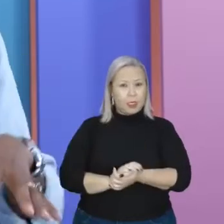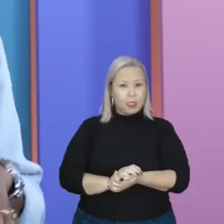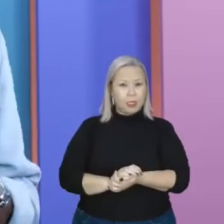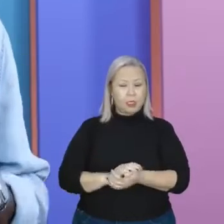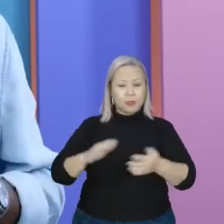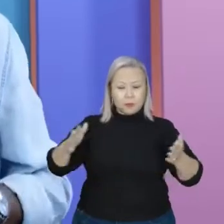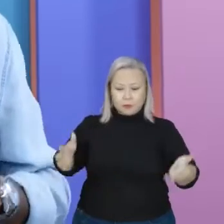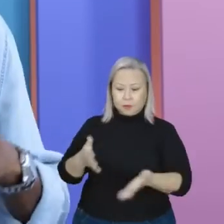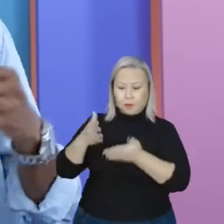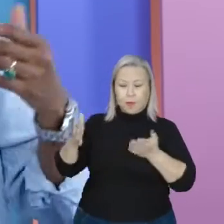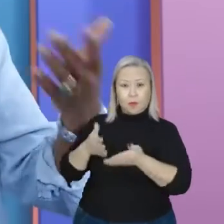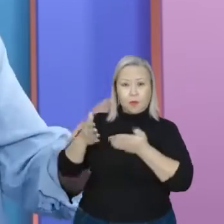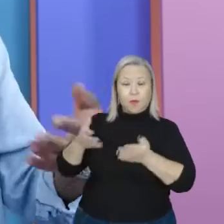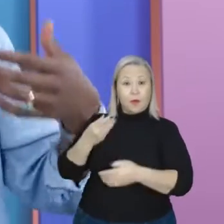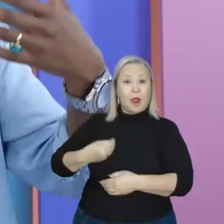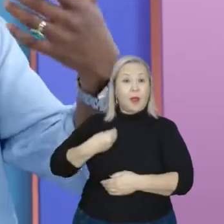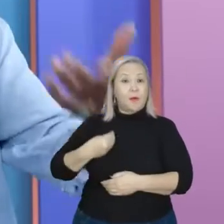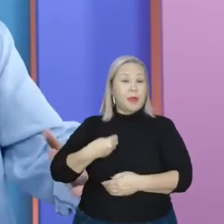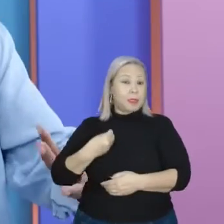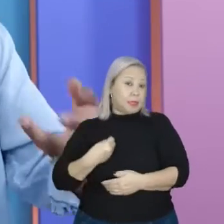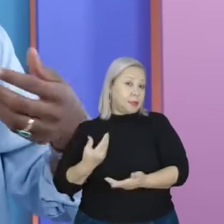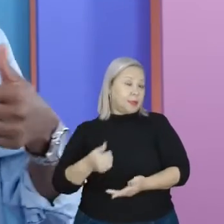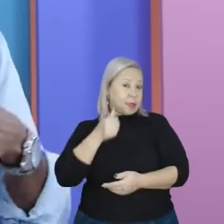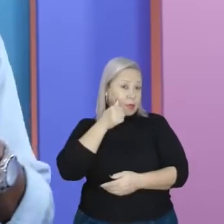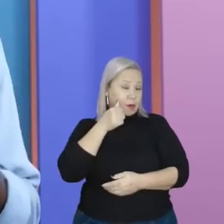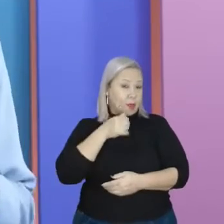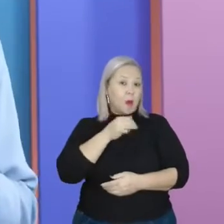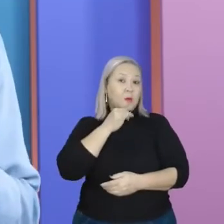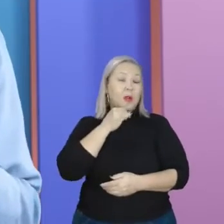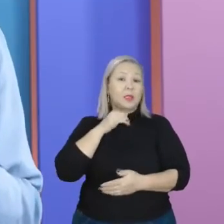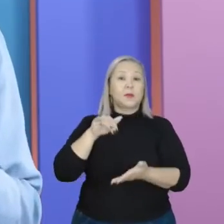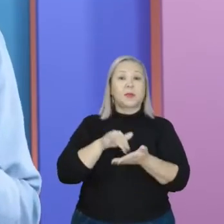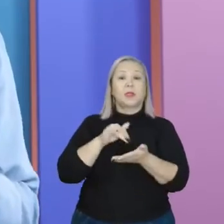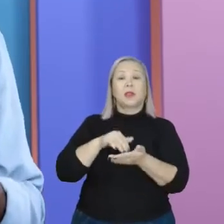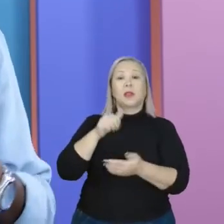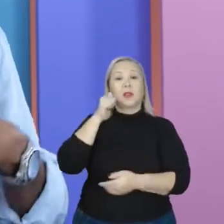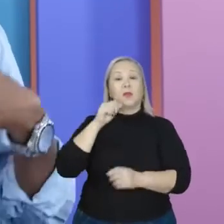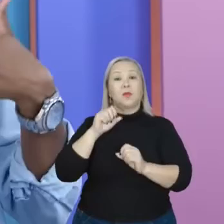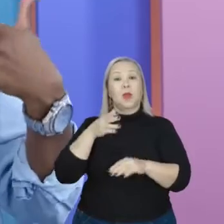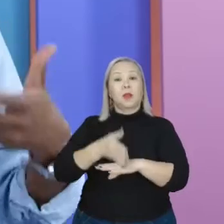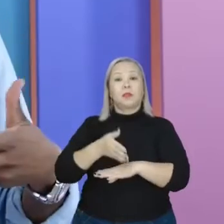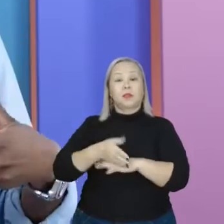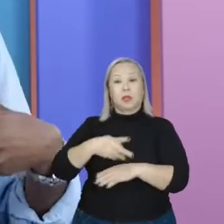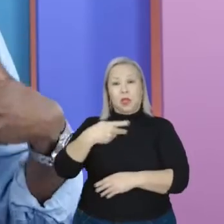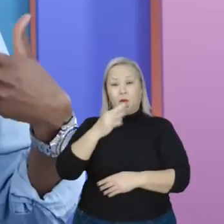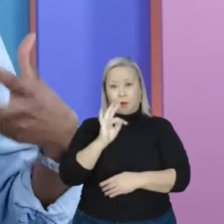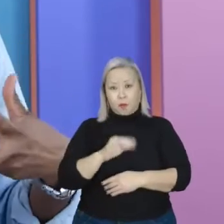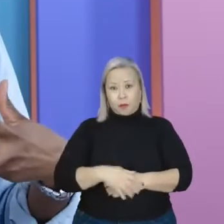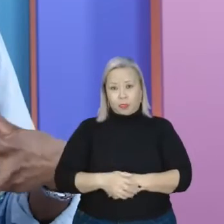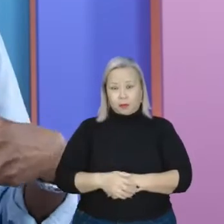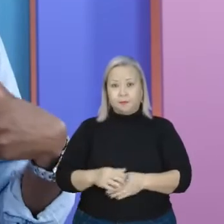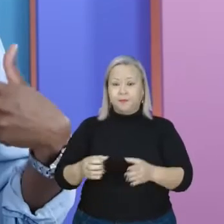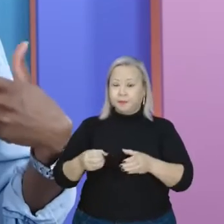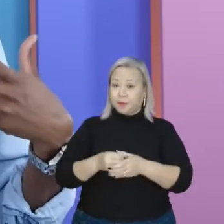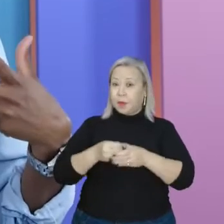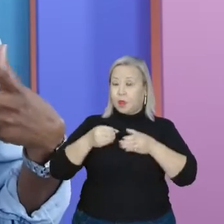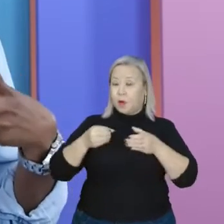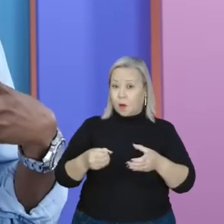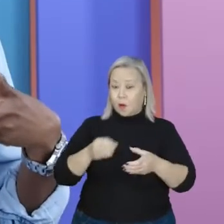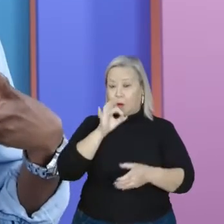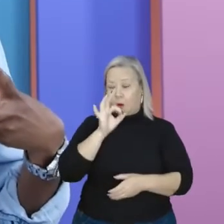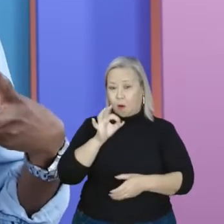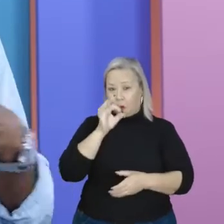promover essa presença das mulheres, como, por exemplo, Secretaria de Mulheres dentro do partido, cota de mulheres,